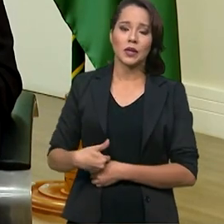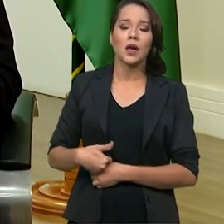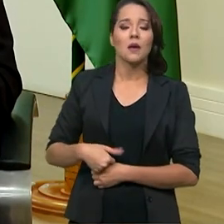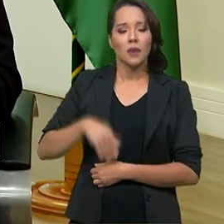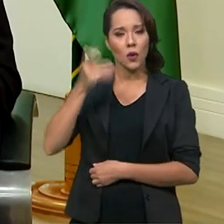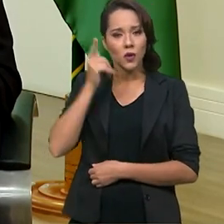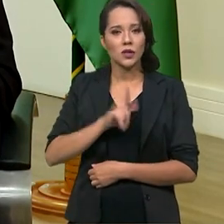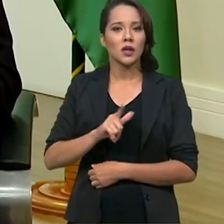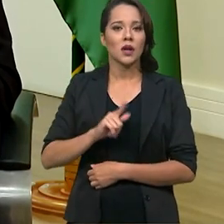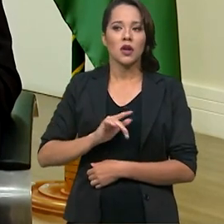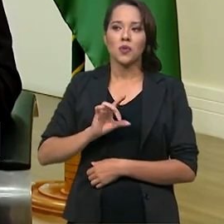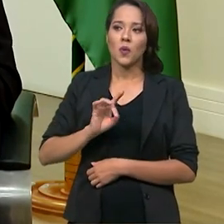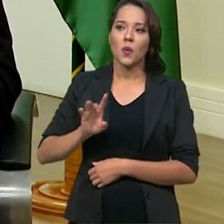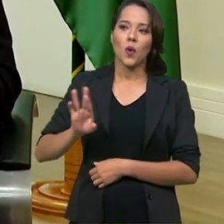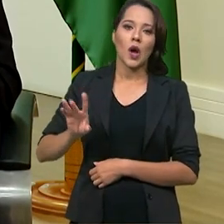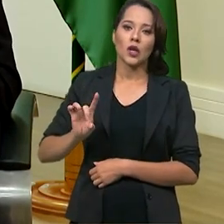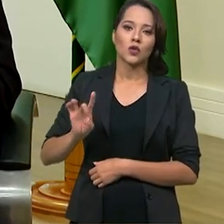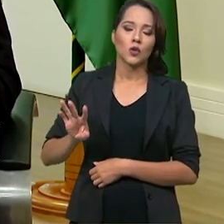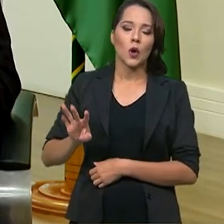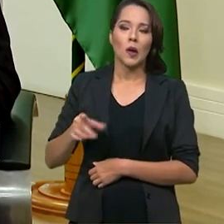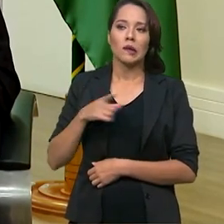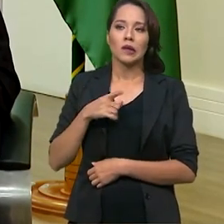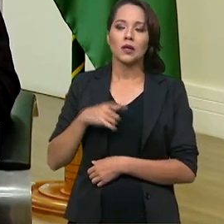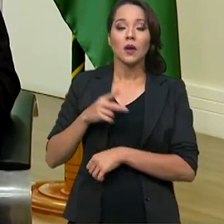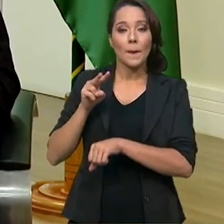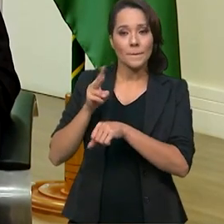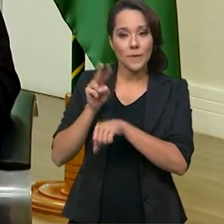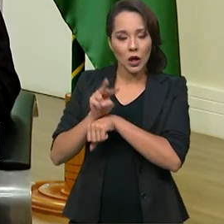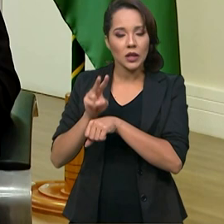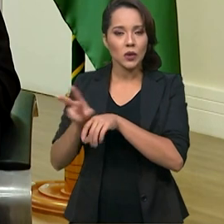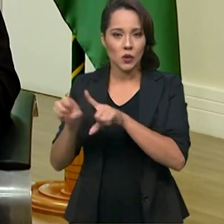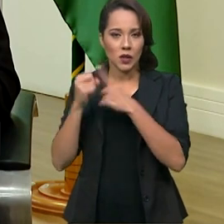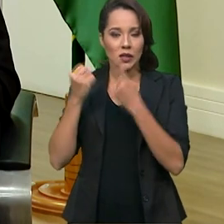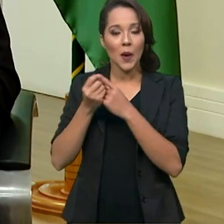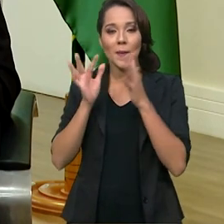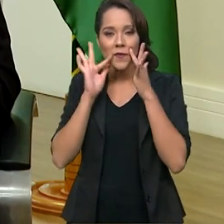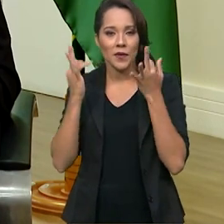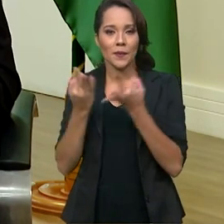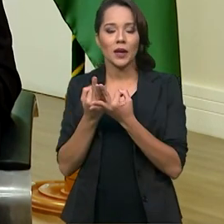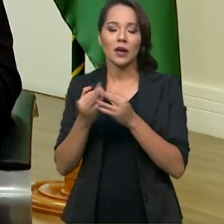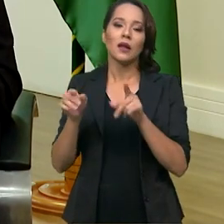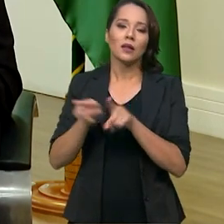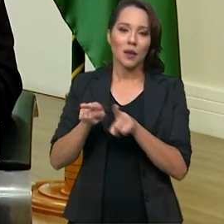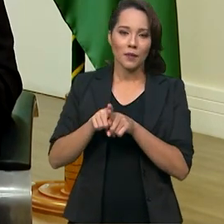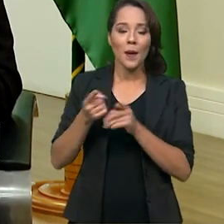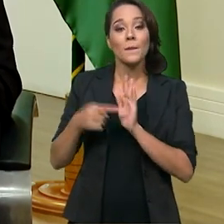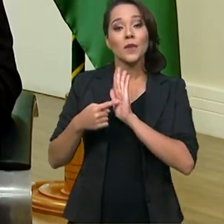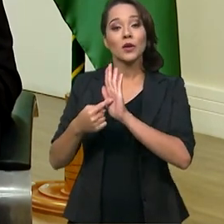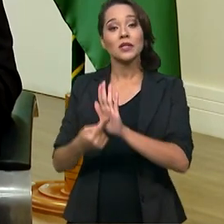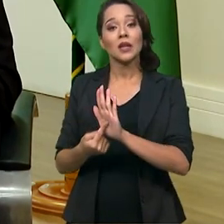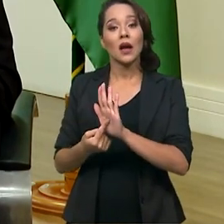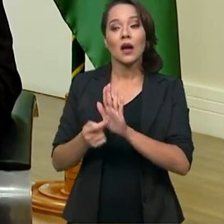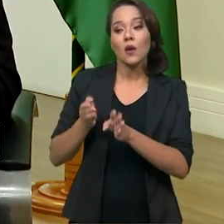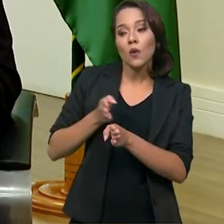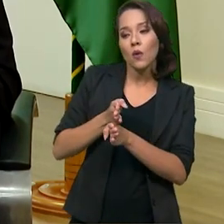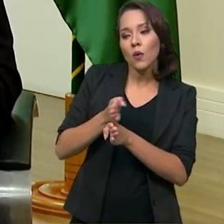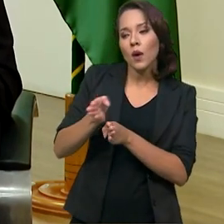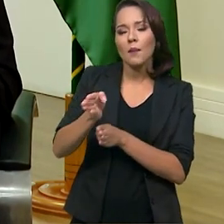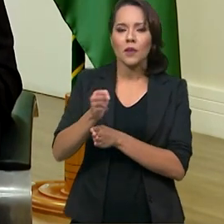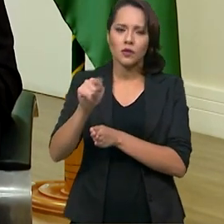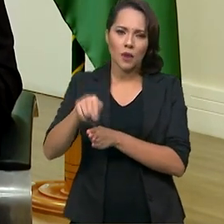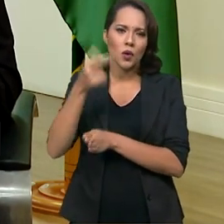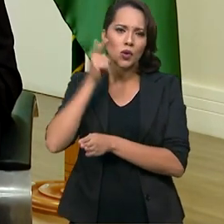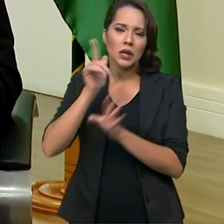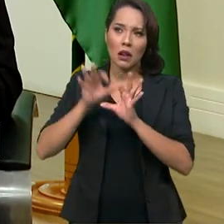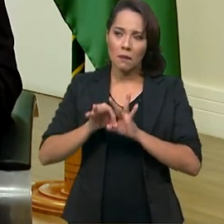que a gente possa não apenas dar uma teia de proteção social para essa família, como também mostrar trilhas de emancipação para